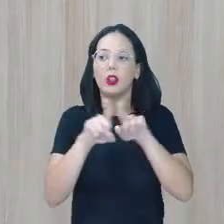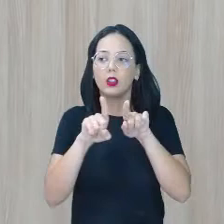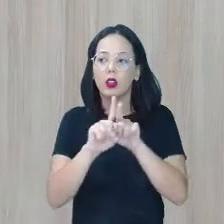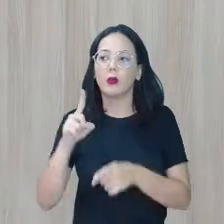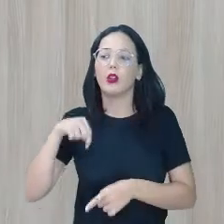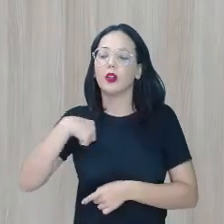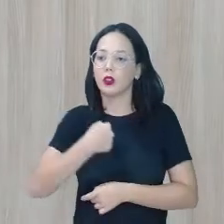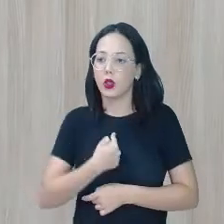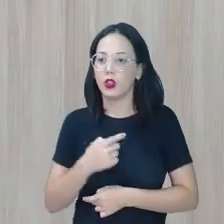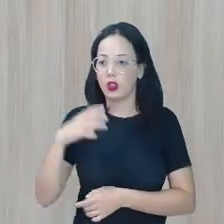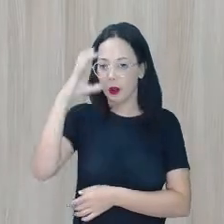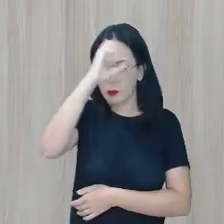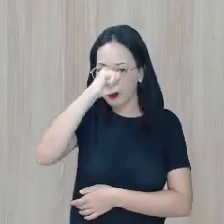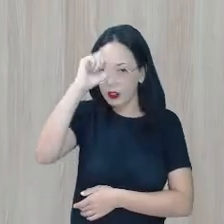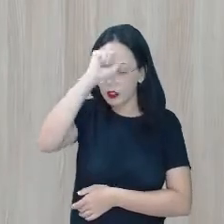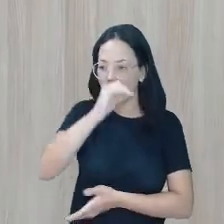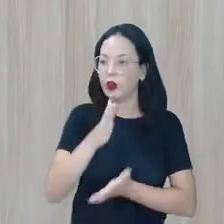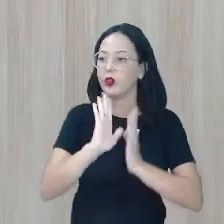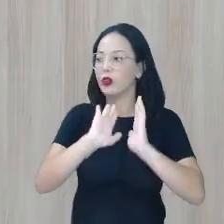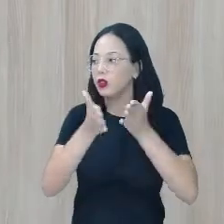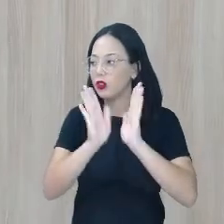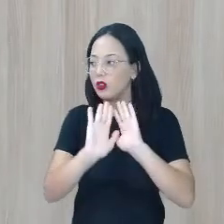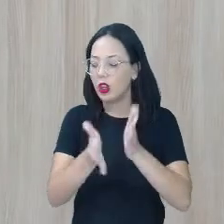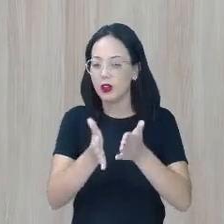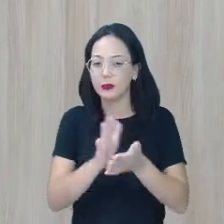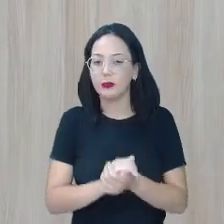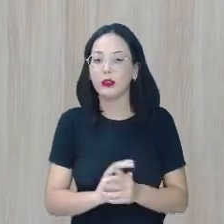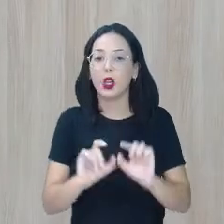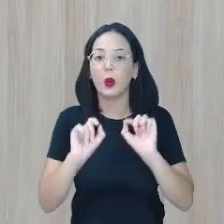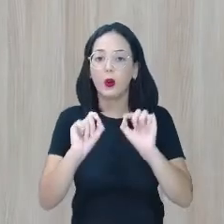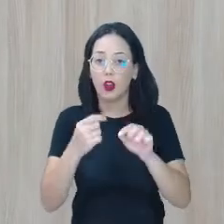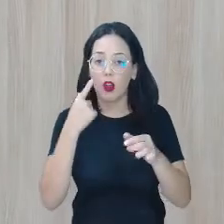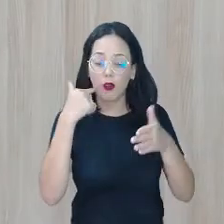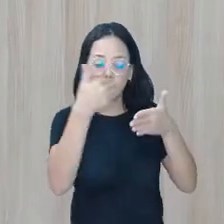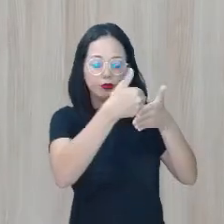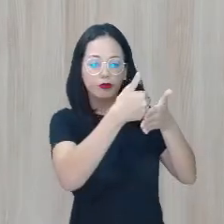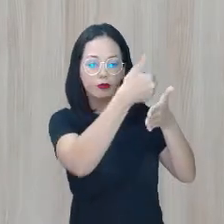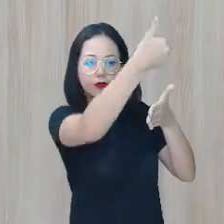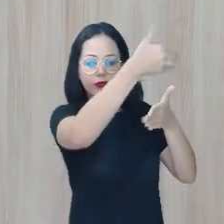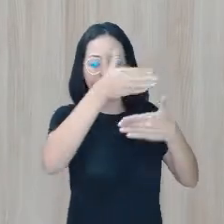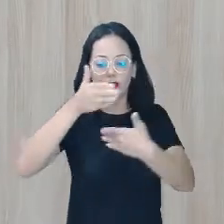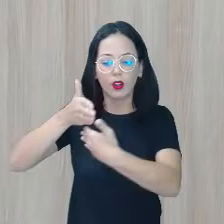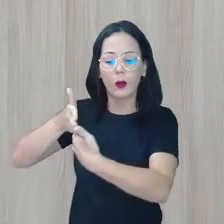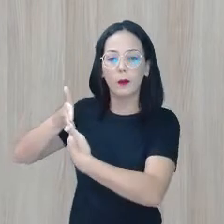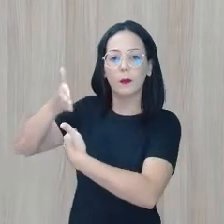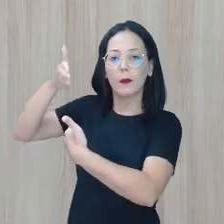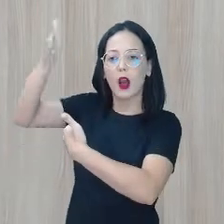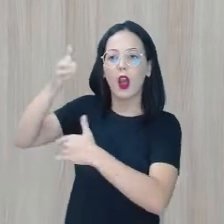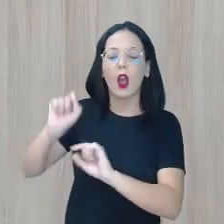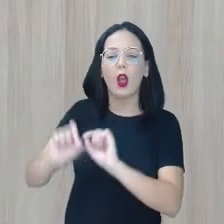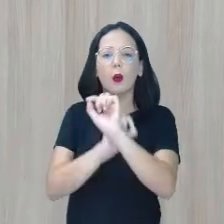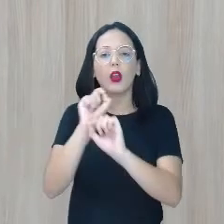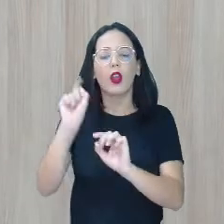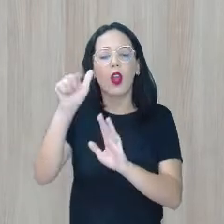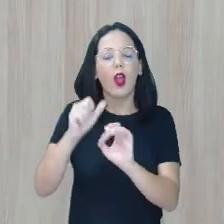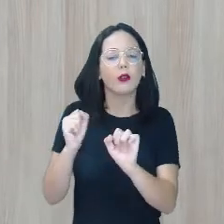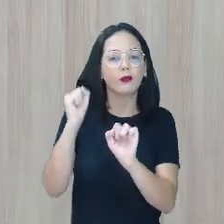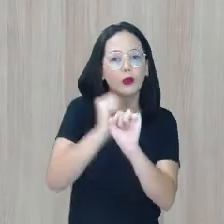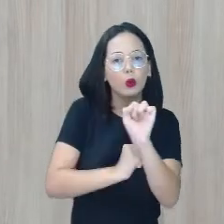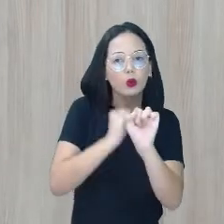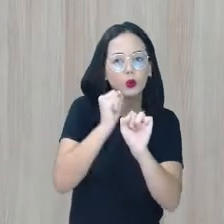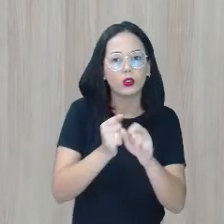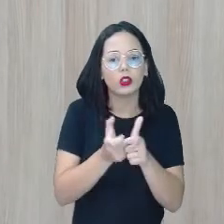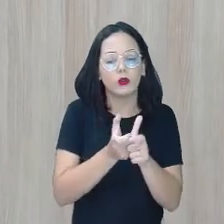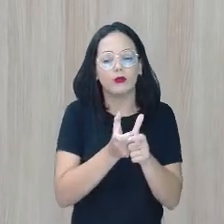viu que a muralha da China ela é uma construção, né,